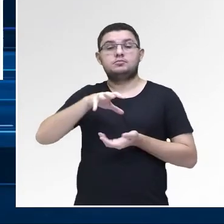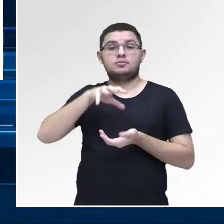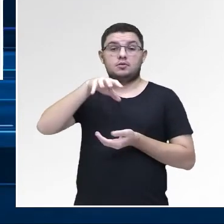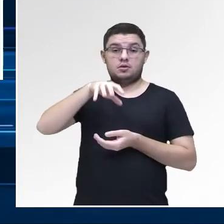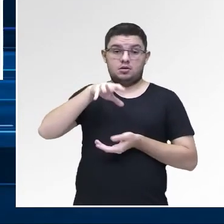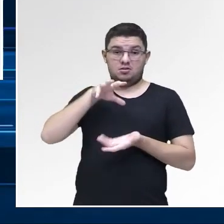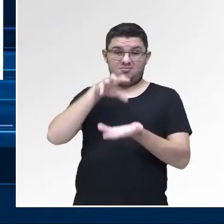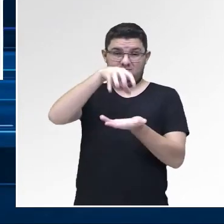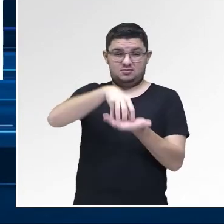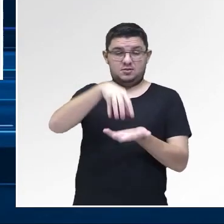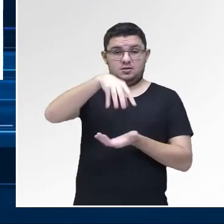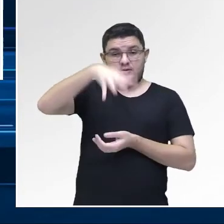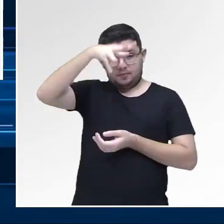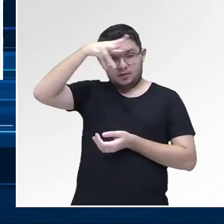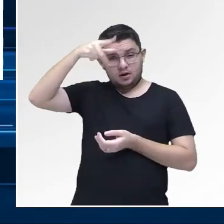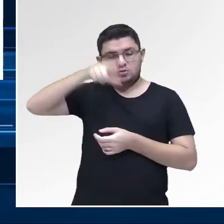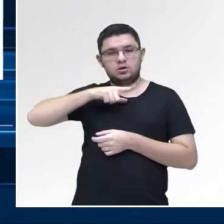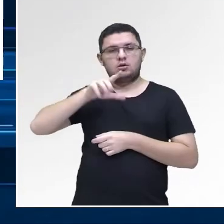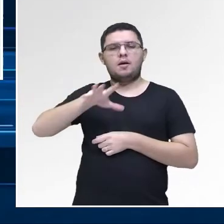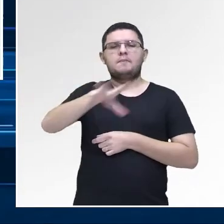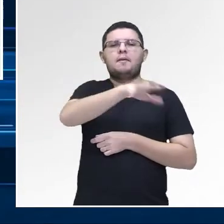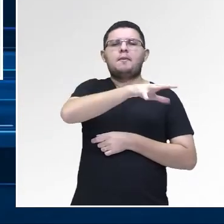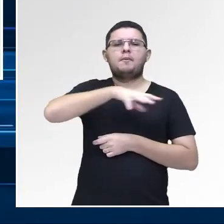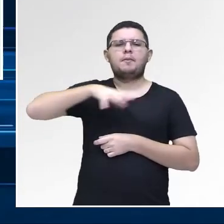da imagem de satélite. Vamos lá?